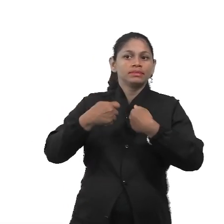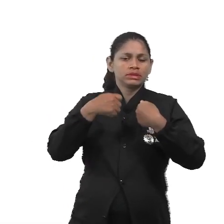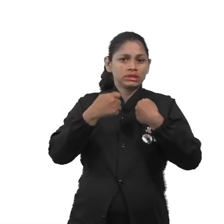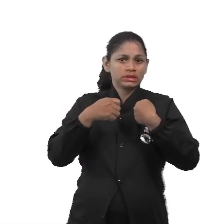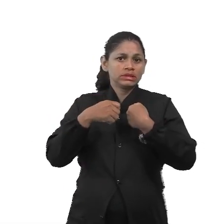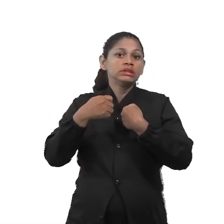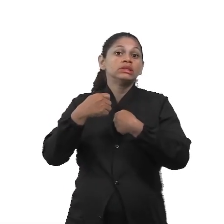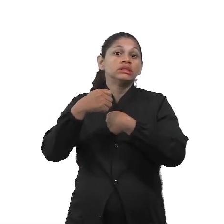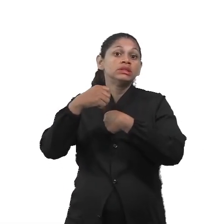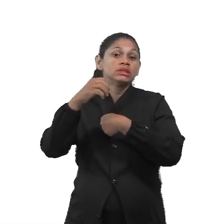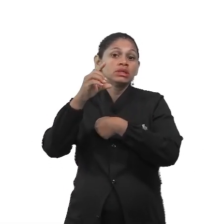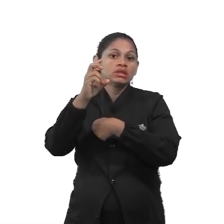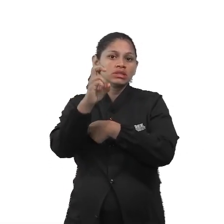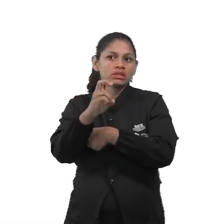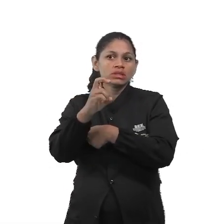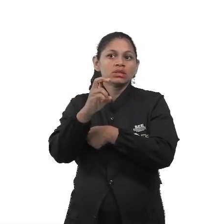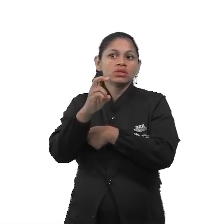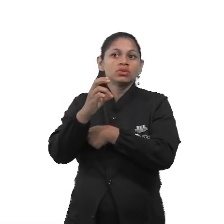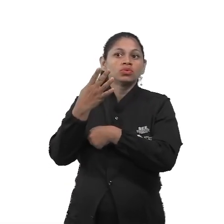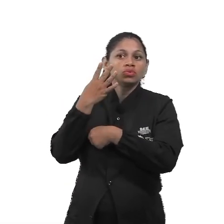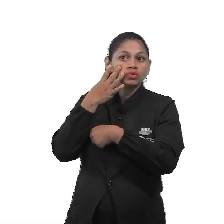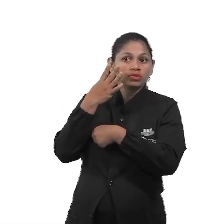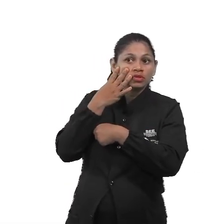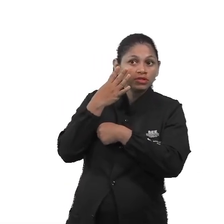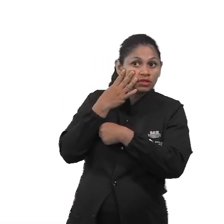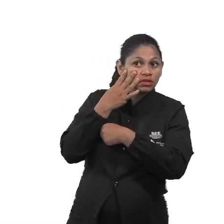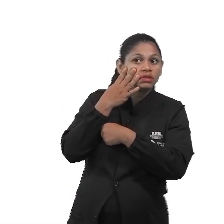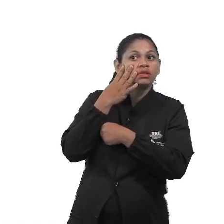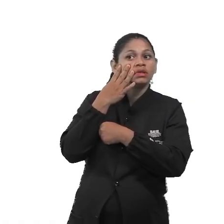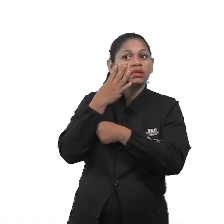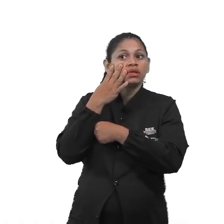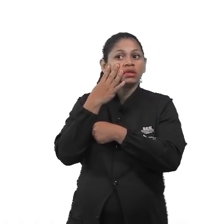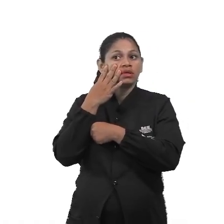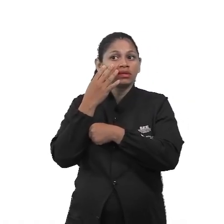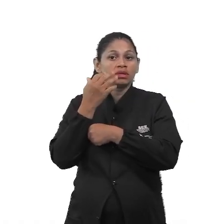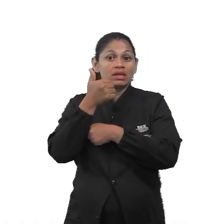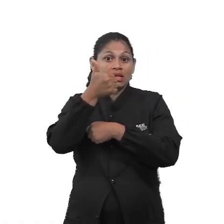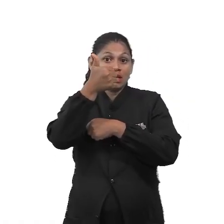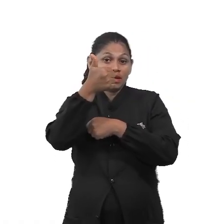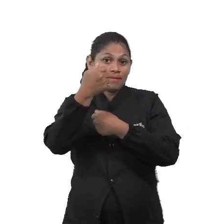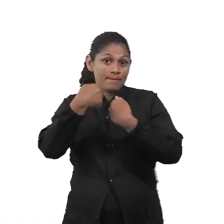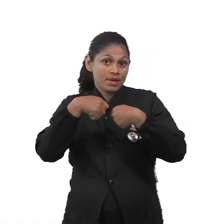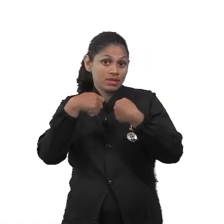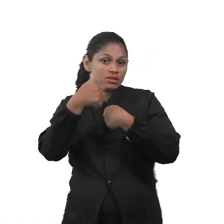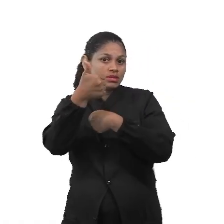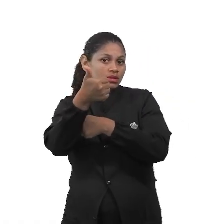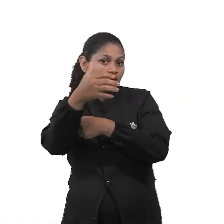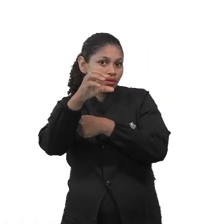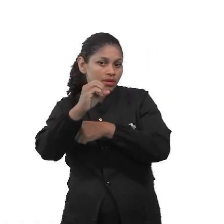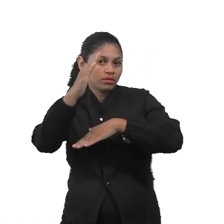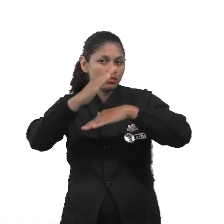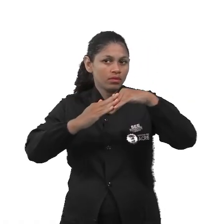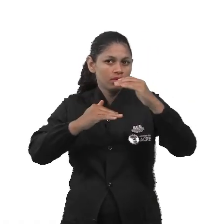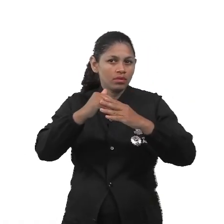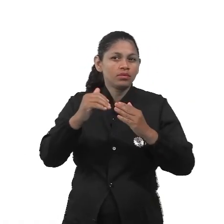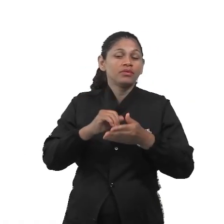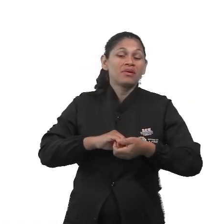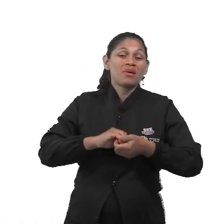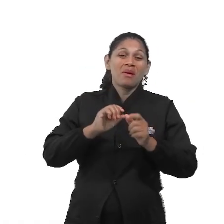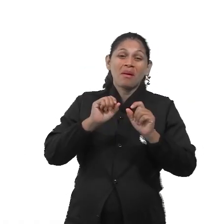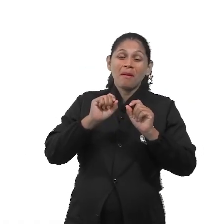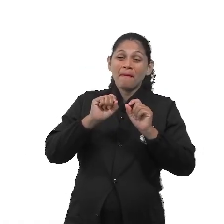seja, 5 dias, 10 funcionários. Devido a uma crise financeira no ateliê, a gerência decidiu demitir